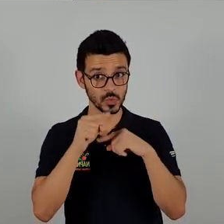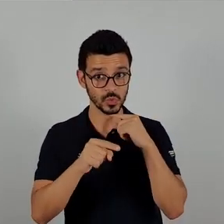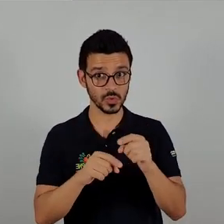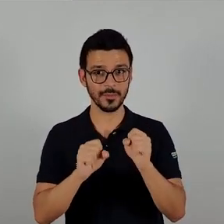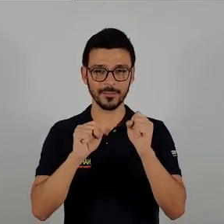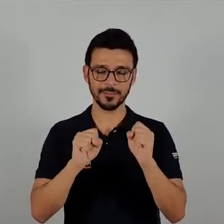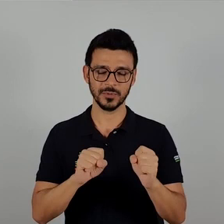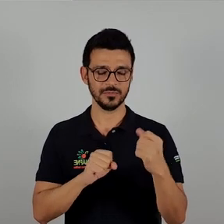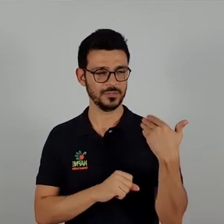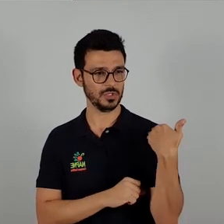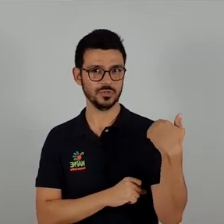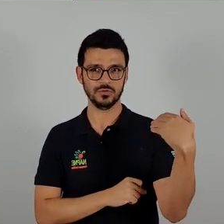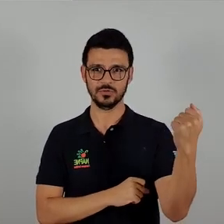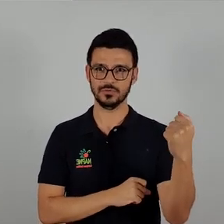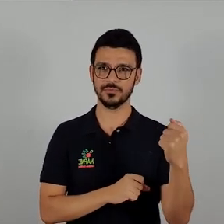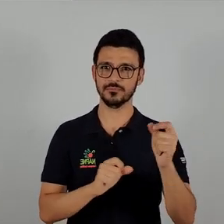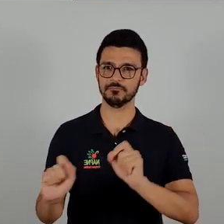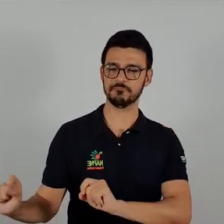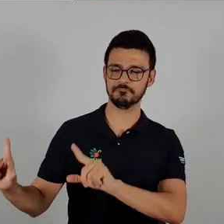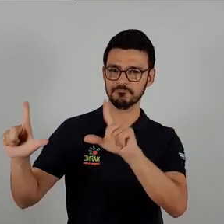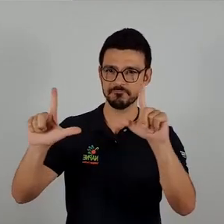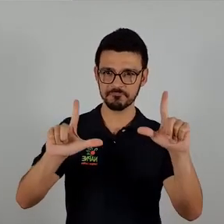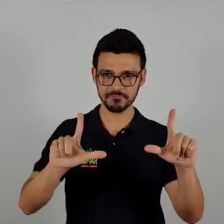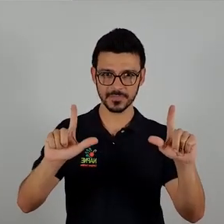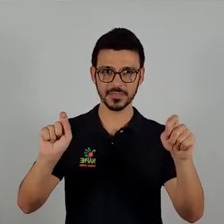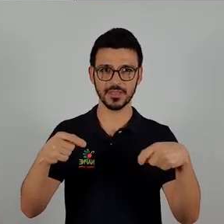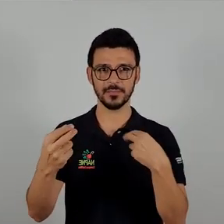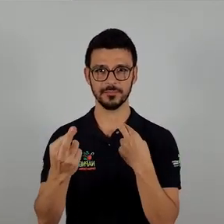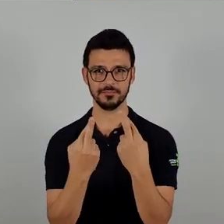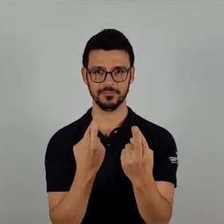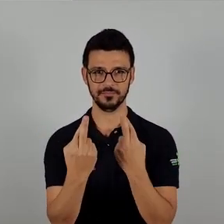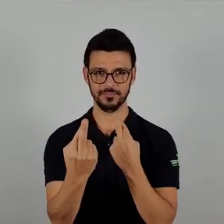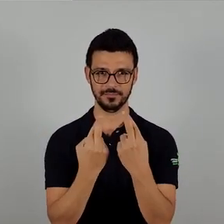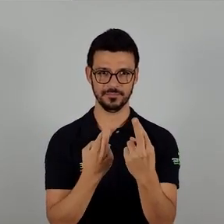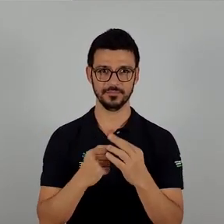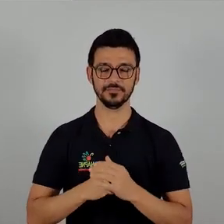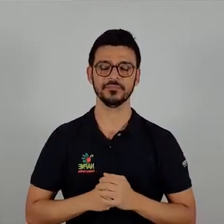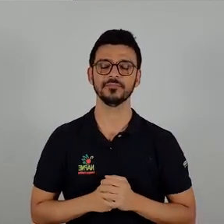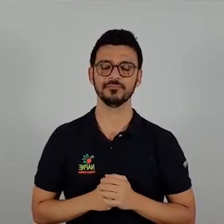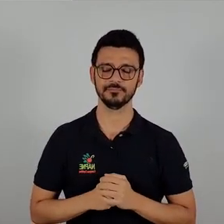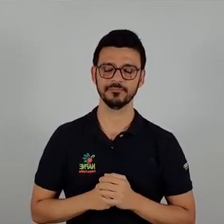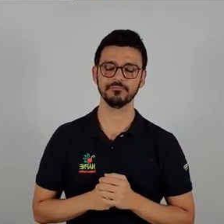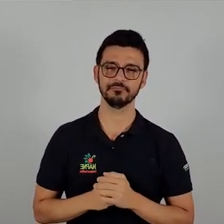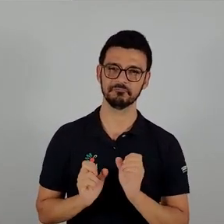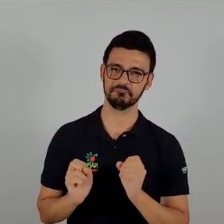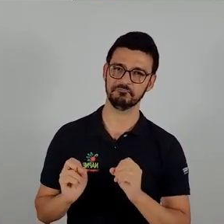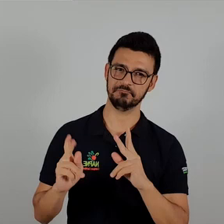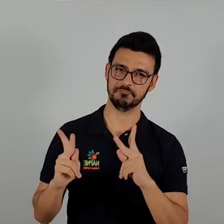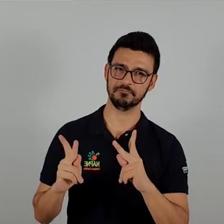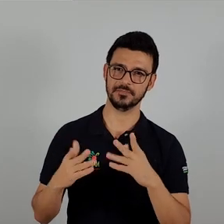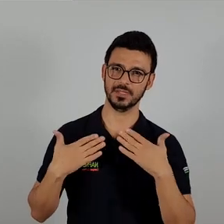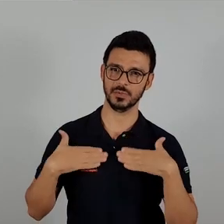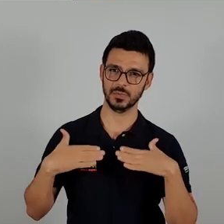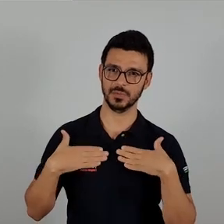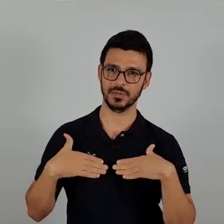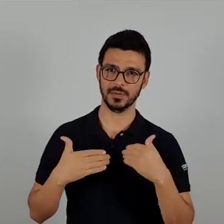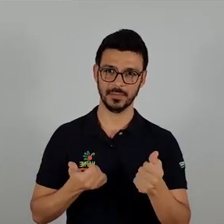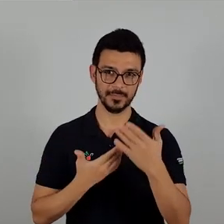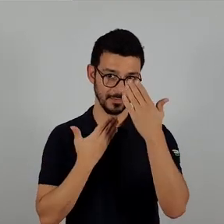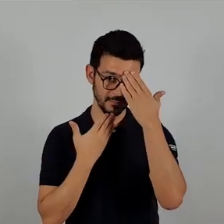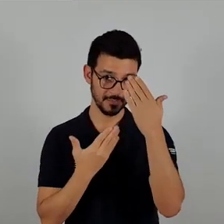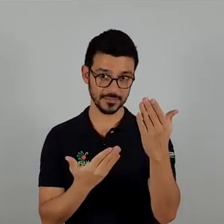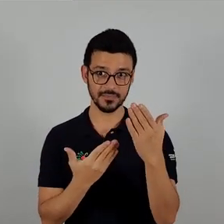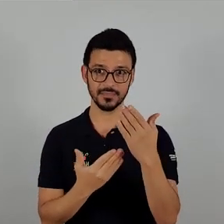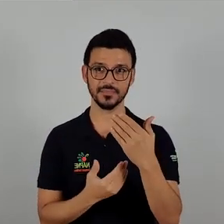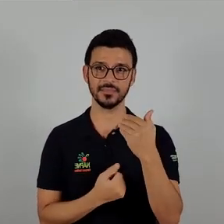também, professor, pode me chamar aqui, que daí eu abro a câmera e interajo contigo. Não, tranquilo, beleza. Priscila, obrigado mais uma vez, então,